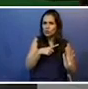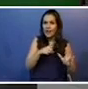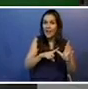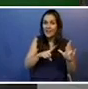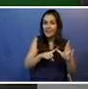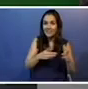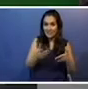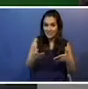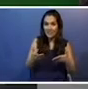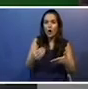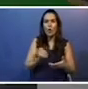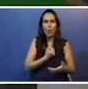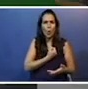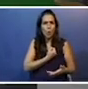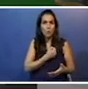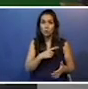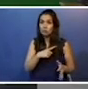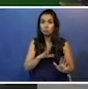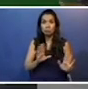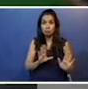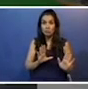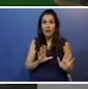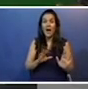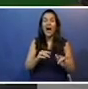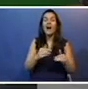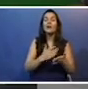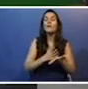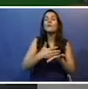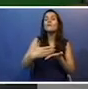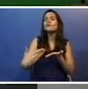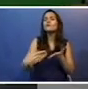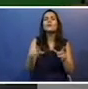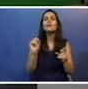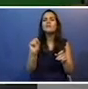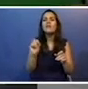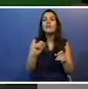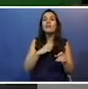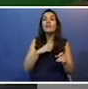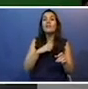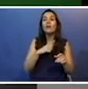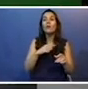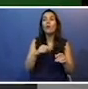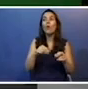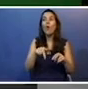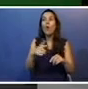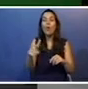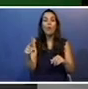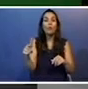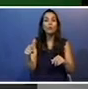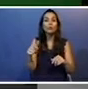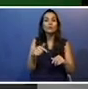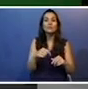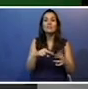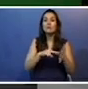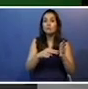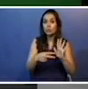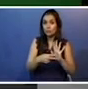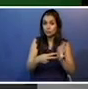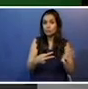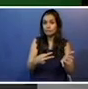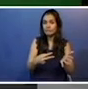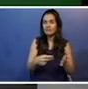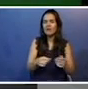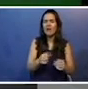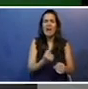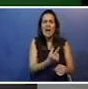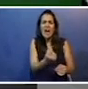como nós conhecemos hoje, tanto das letras, das palavras e dos números. Cada povo utilizava uma